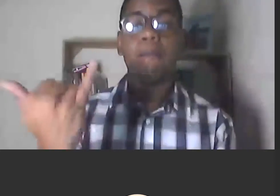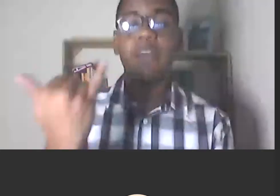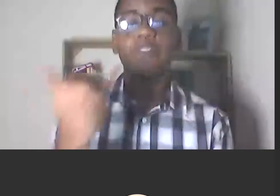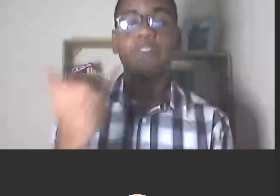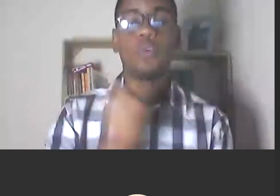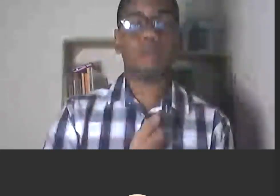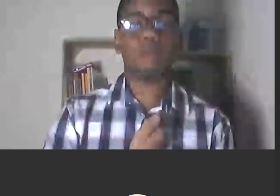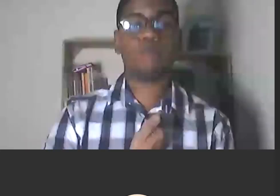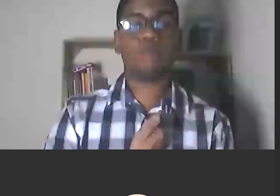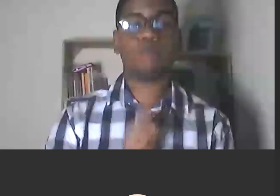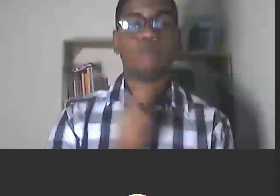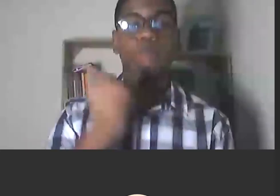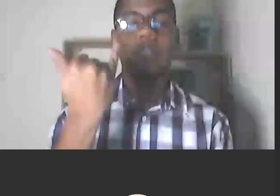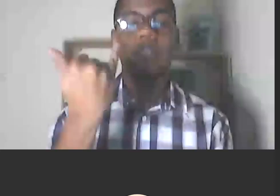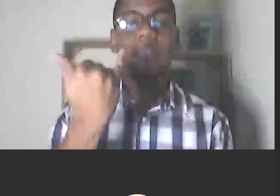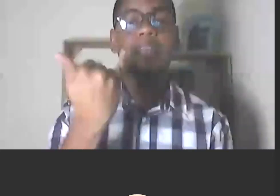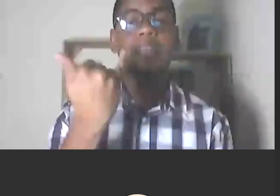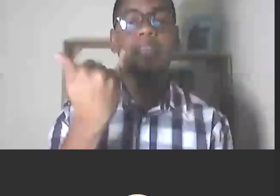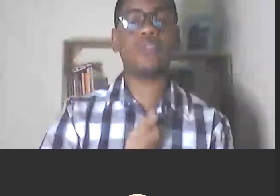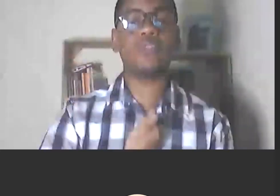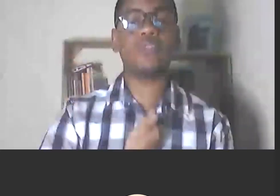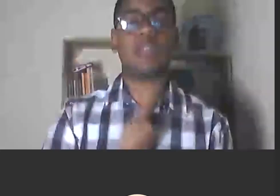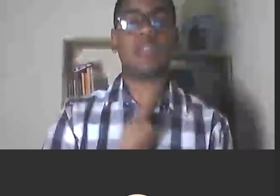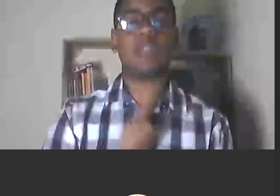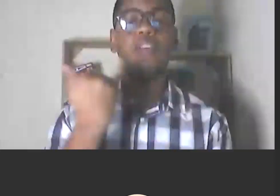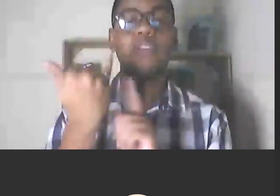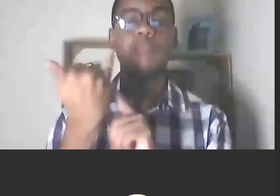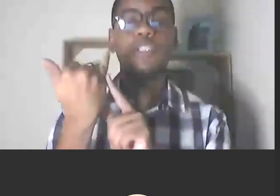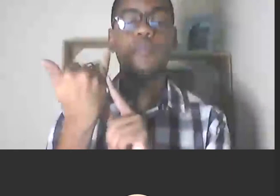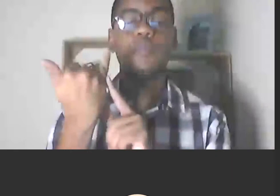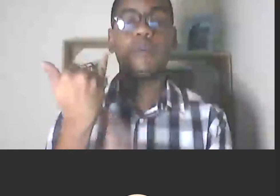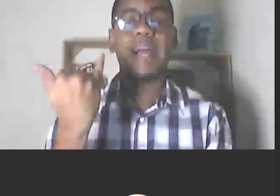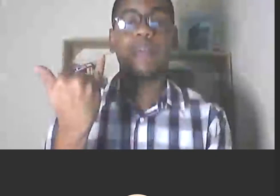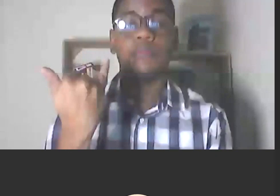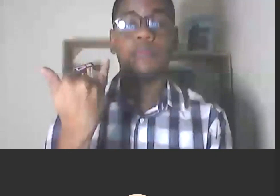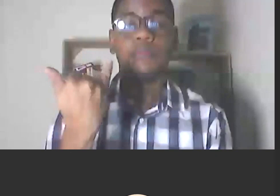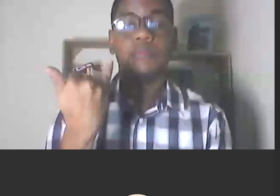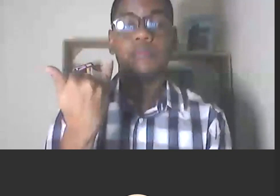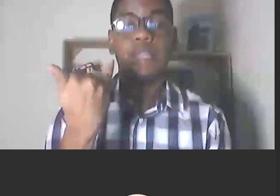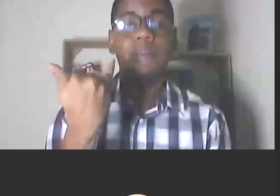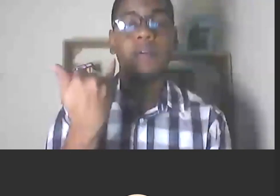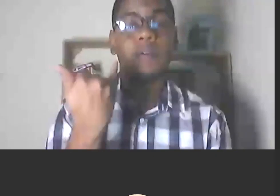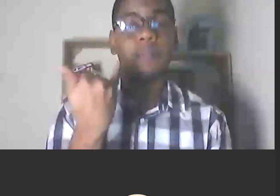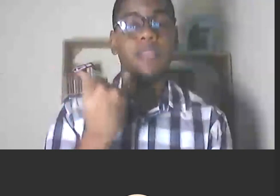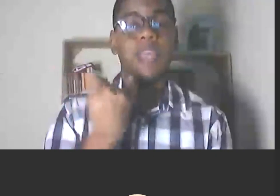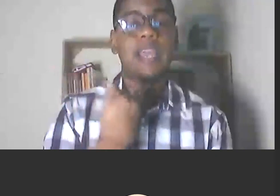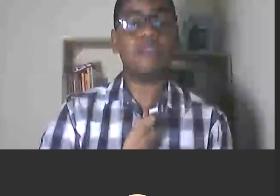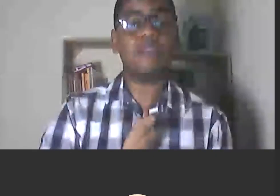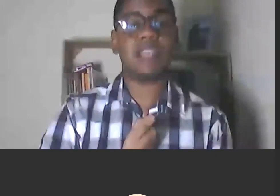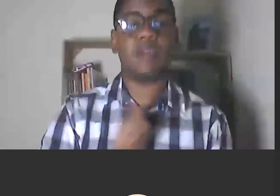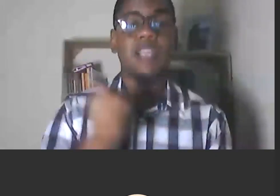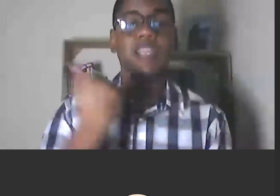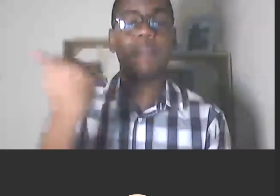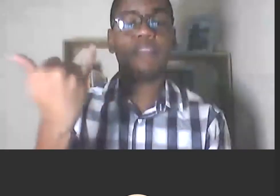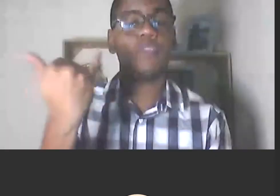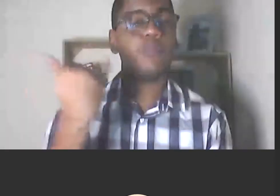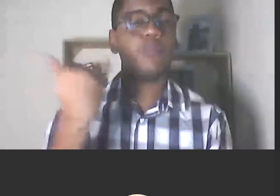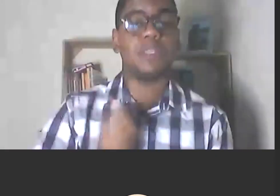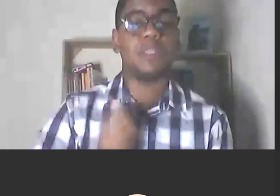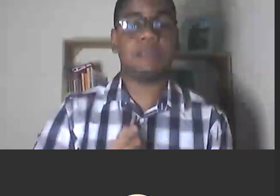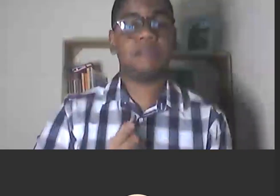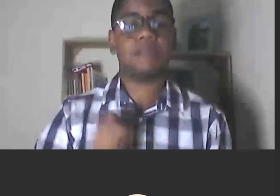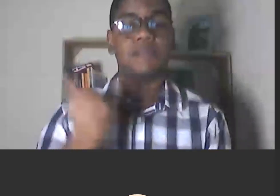Larissa me avisou. Larissa me avisou. Então, eu viro o dedo mindinho para o meu lado, tá? Ó, ela me avisa, alguém está me